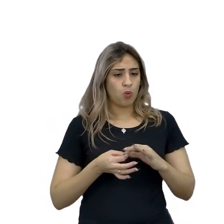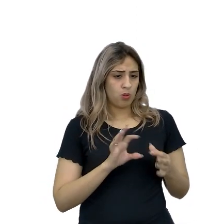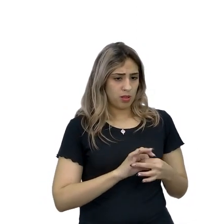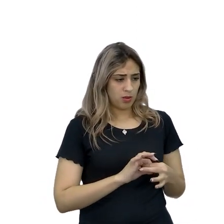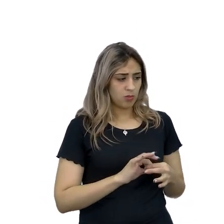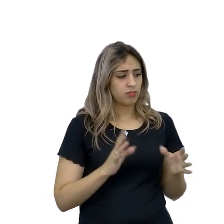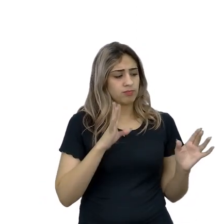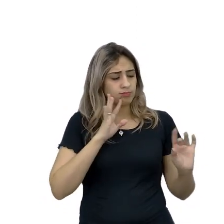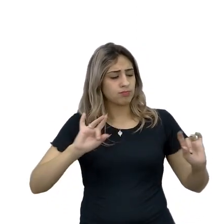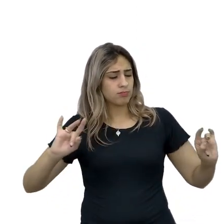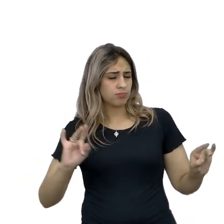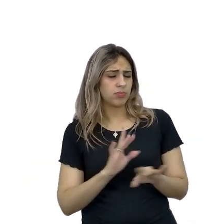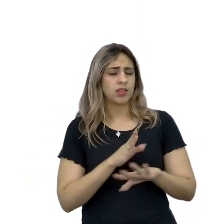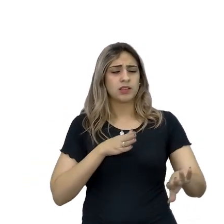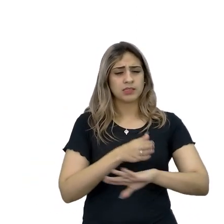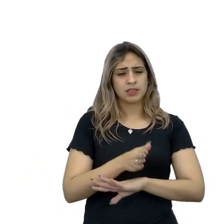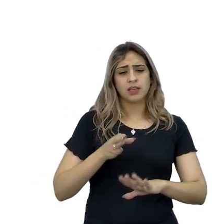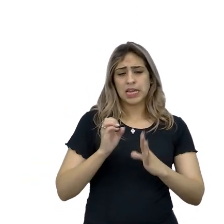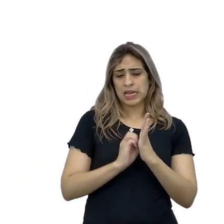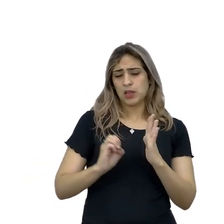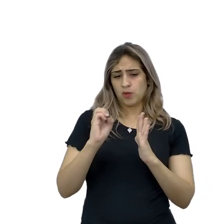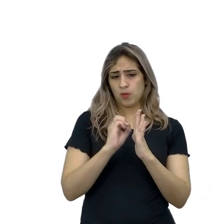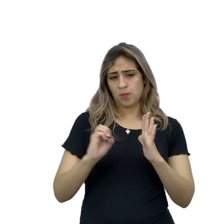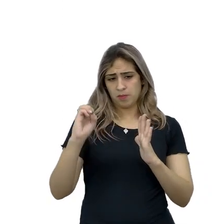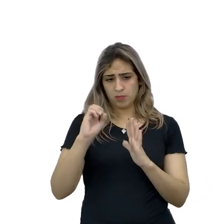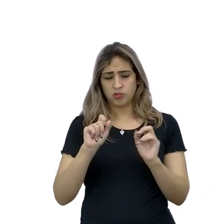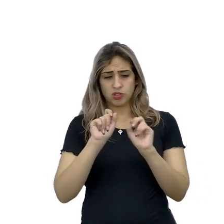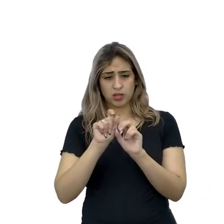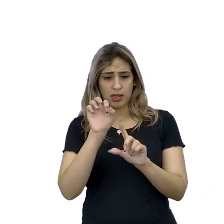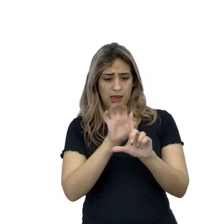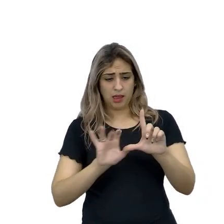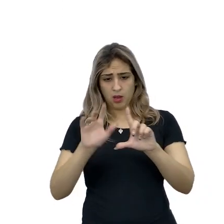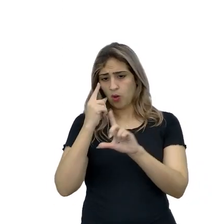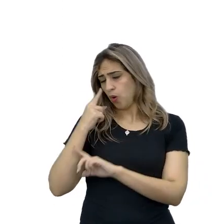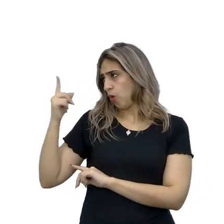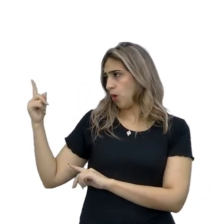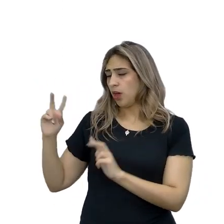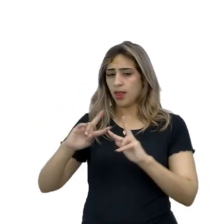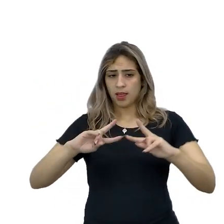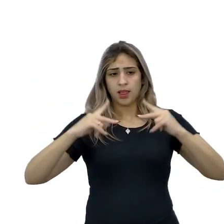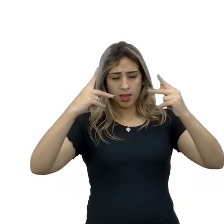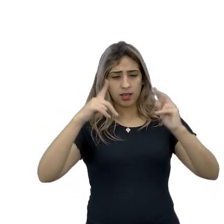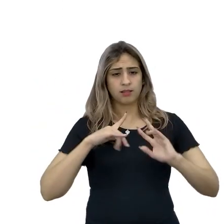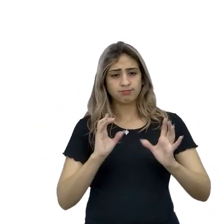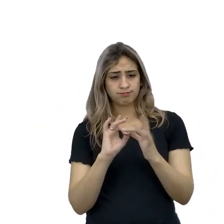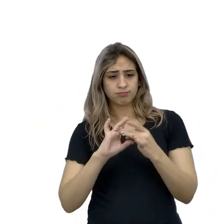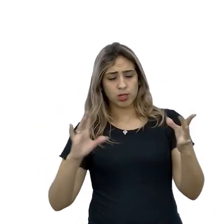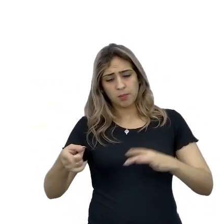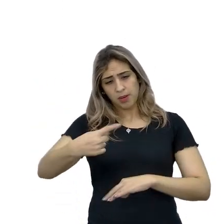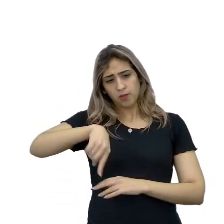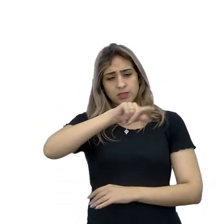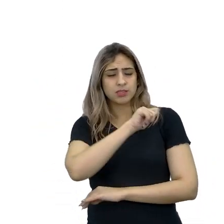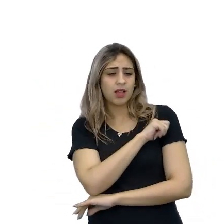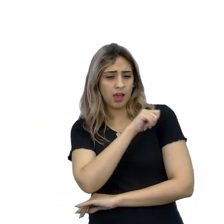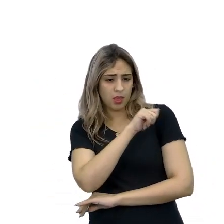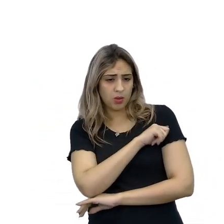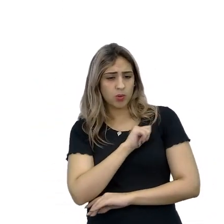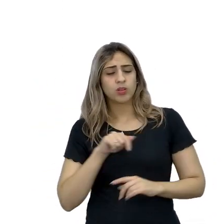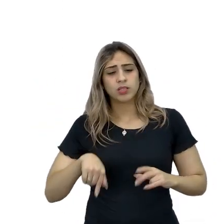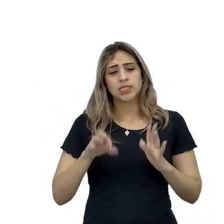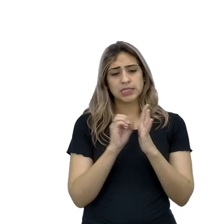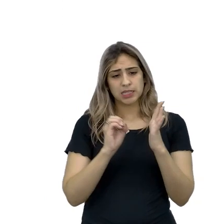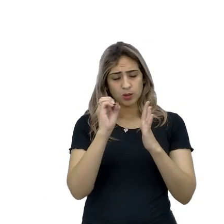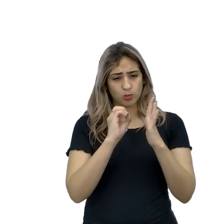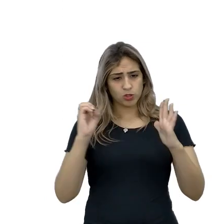né, basta ir ao centro de mídia, acessando o QR Code ou o link que está disponível para vocês, né, no centro